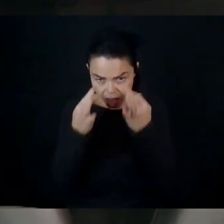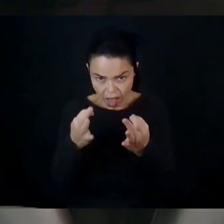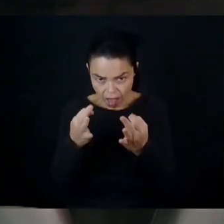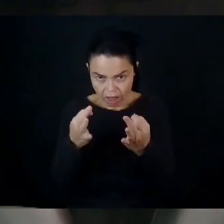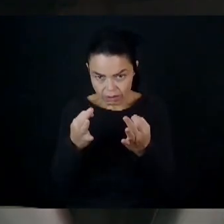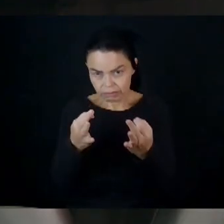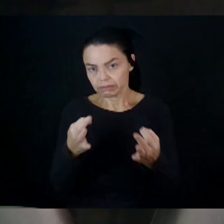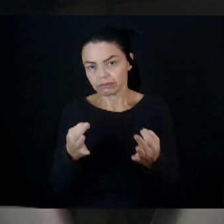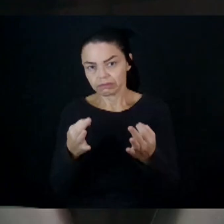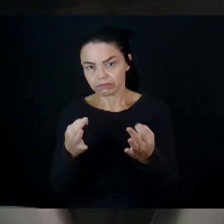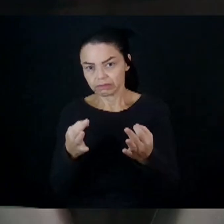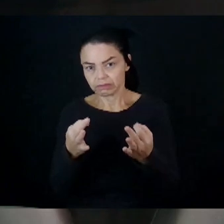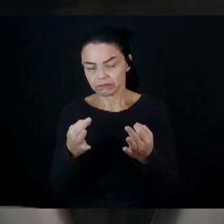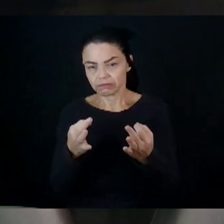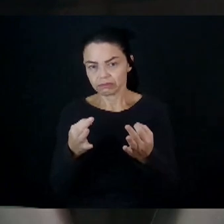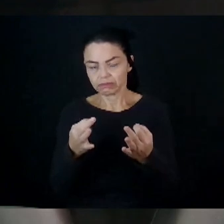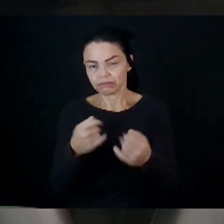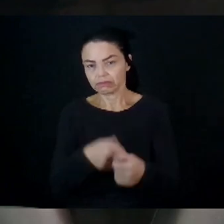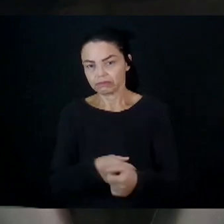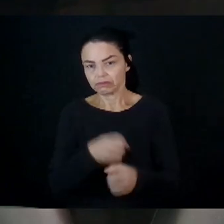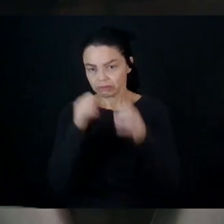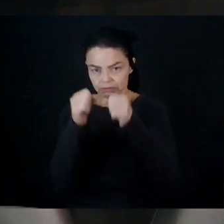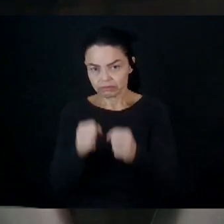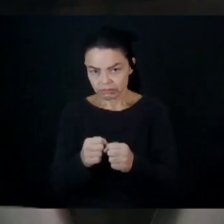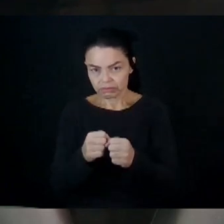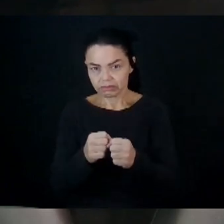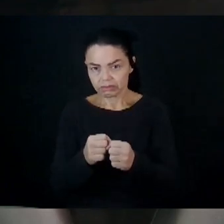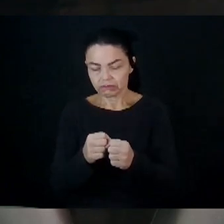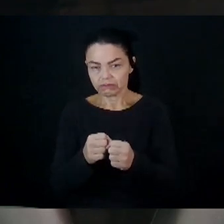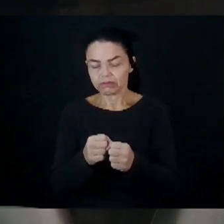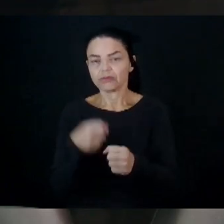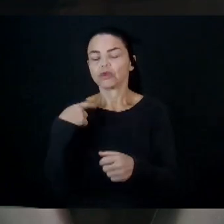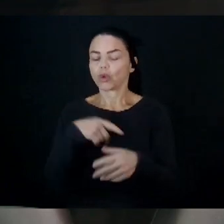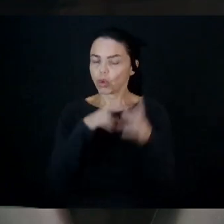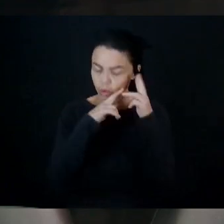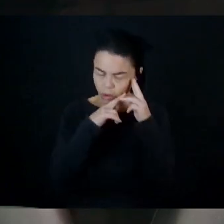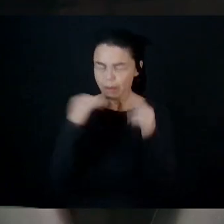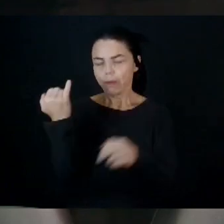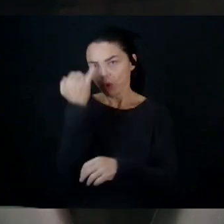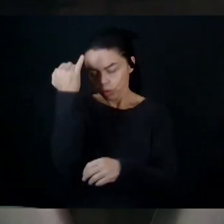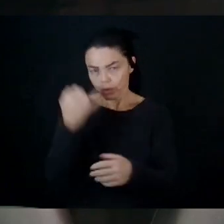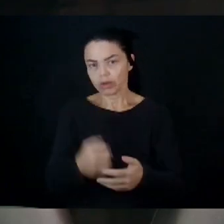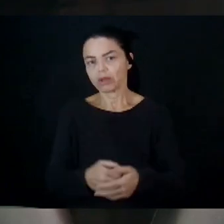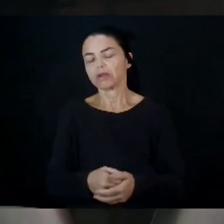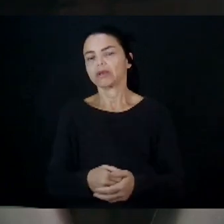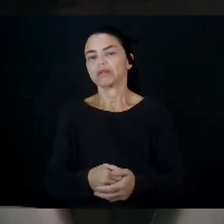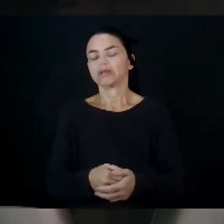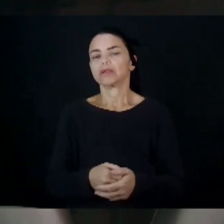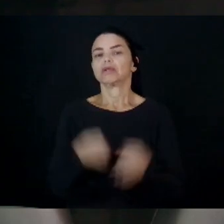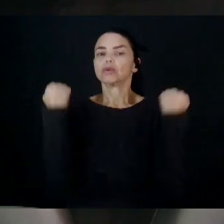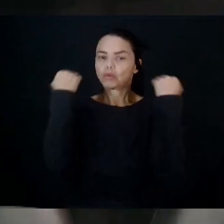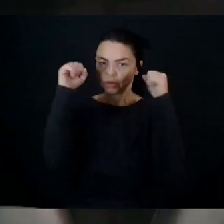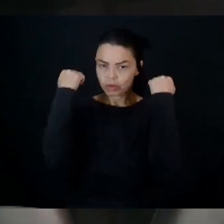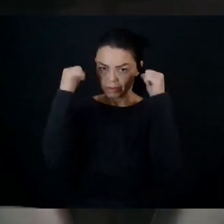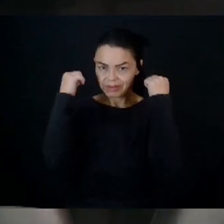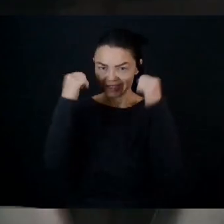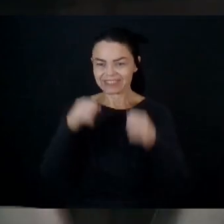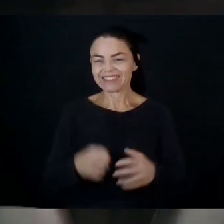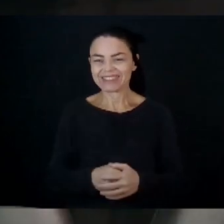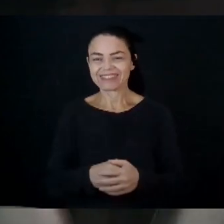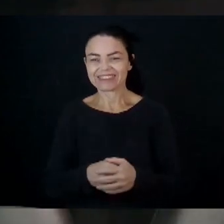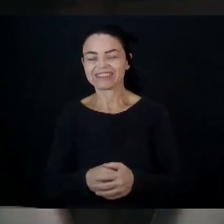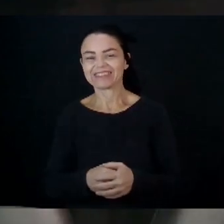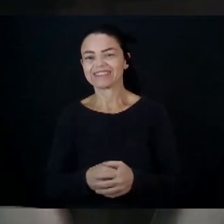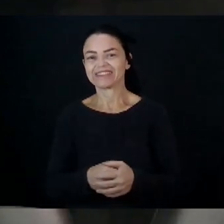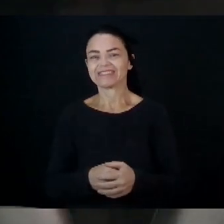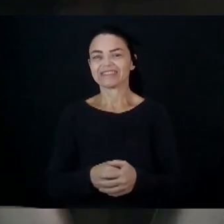Não subestimar o poder do sono, o papel do sono. Perfeito. Fazer atividade física. Uau! Muito bom.